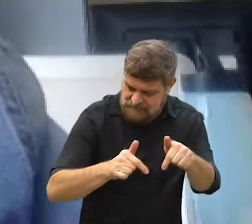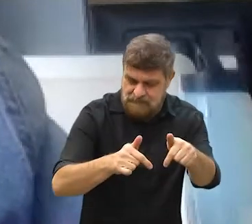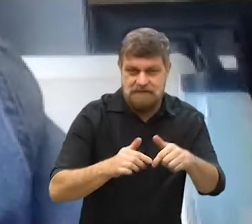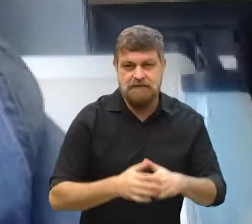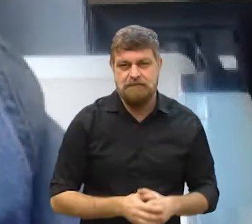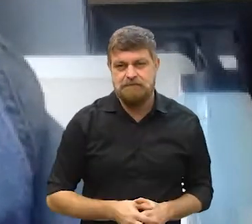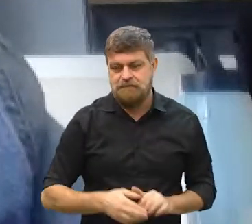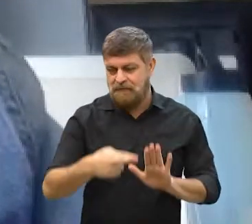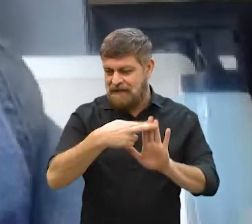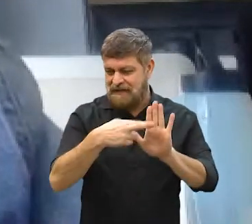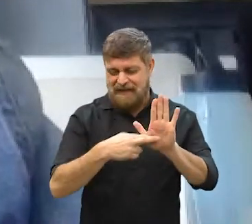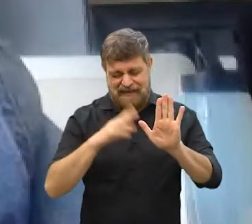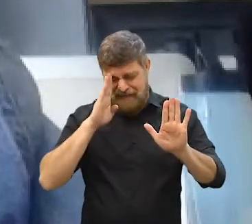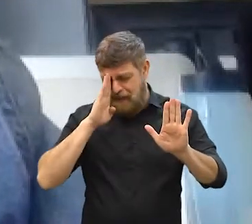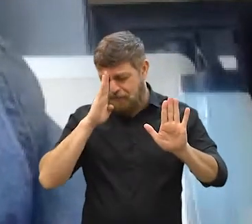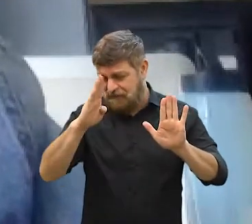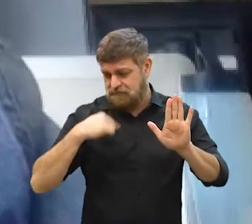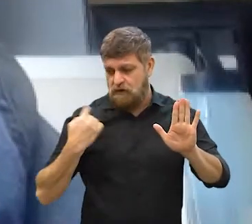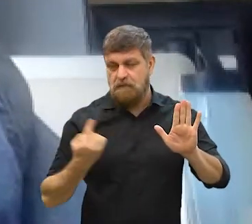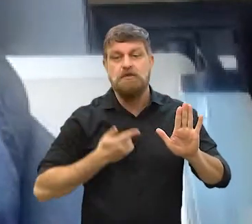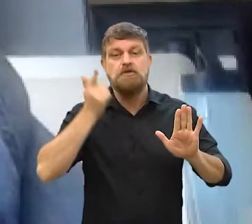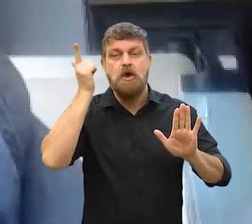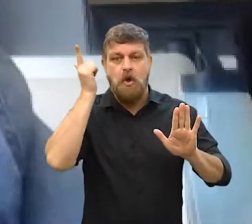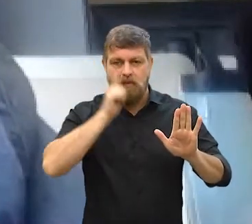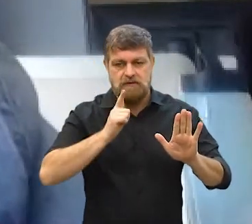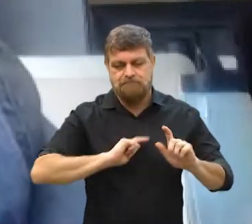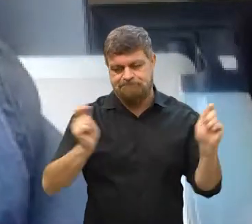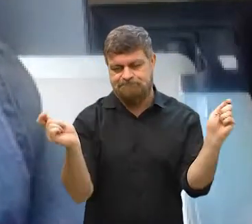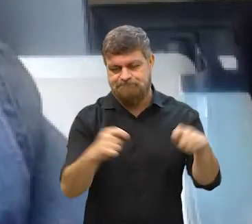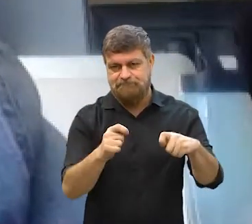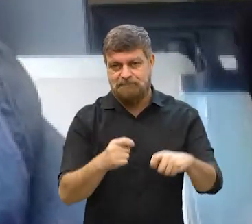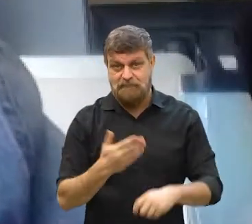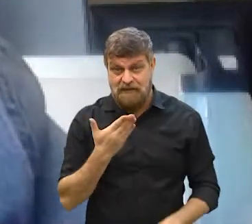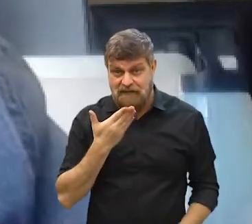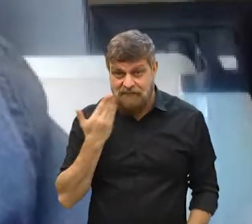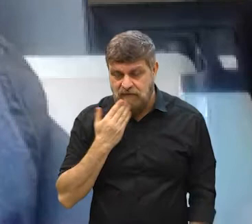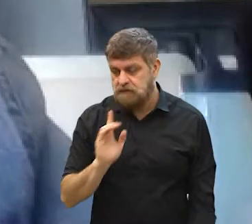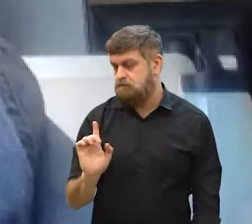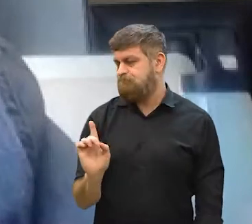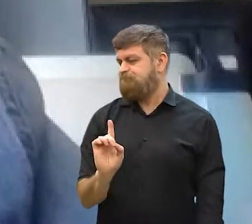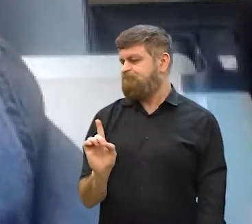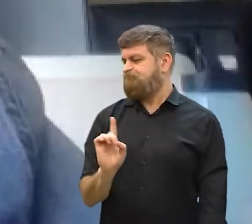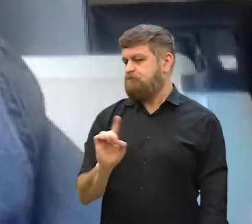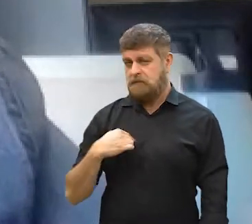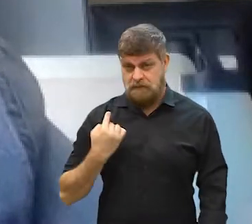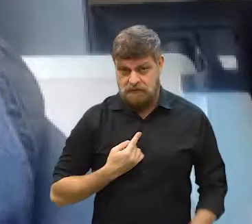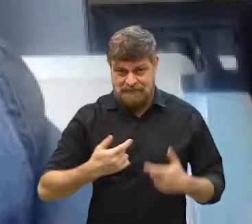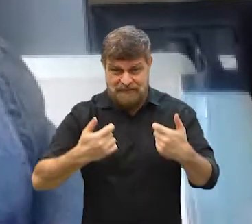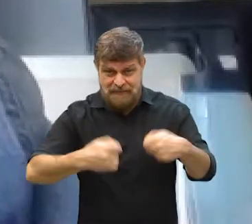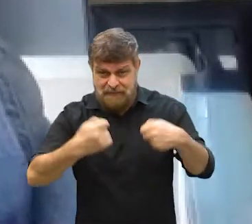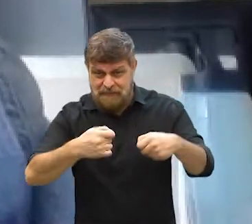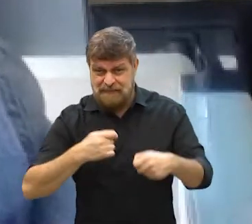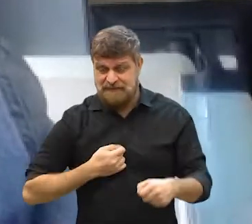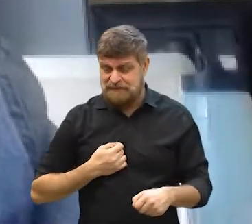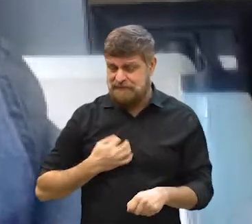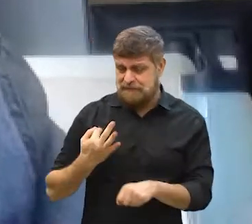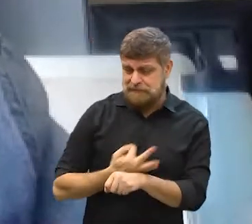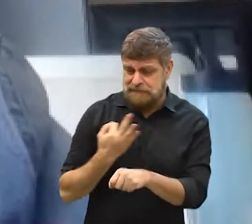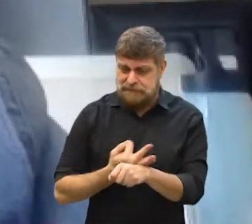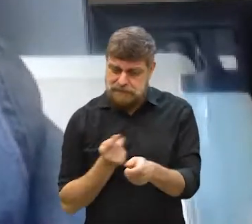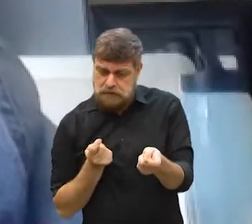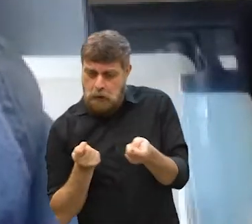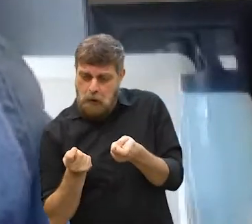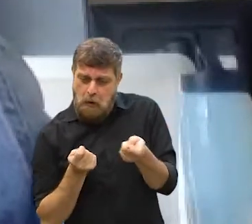é a regra de ouro para a gente chegar no final, porque fácil não vai ser. A gente vai precisar equilibrar várias coisas,